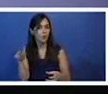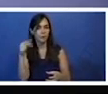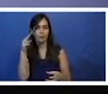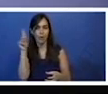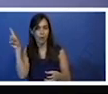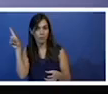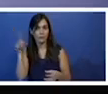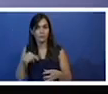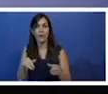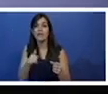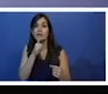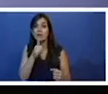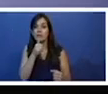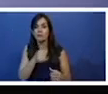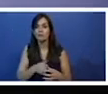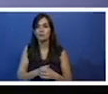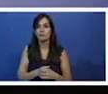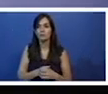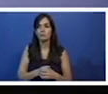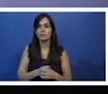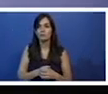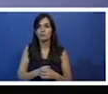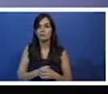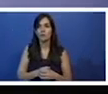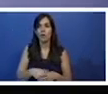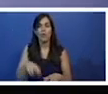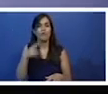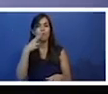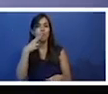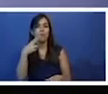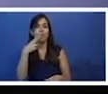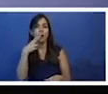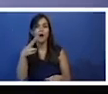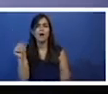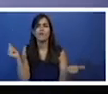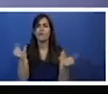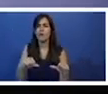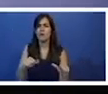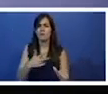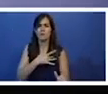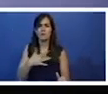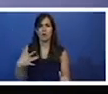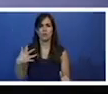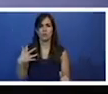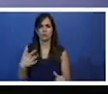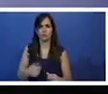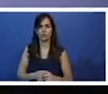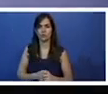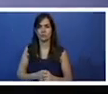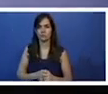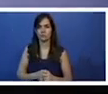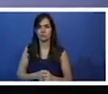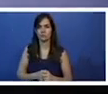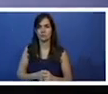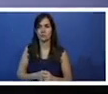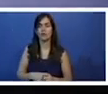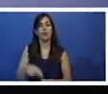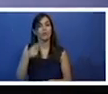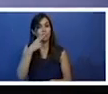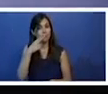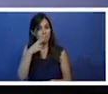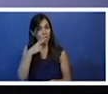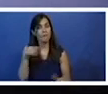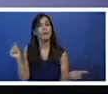lá, fumar é prejudicial à saúde. O fumo é prejudicial